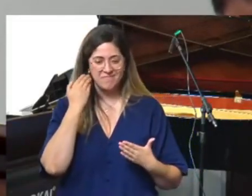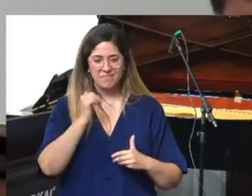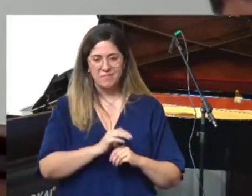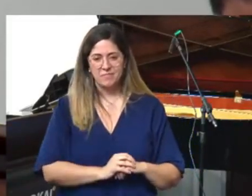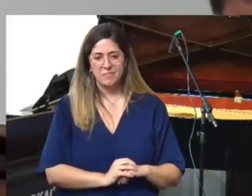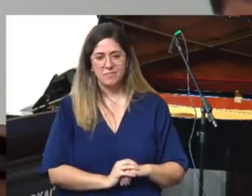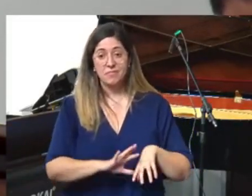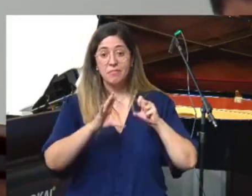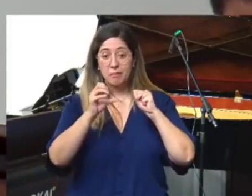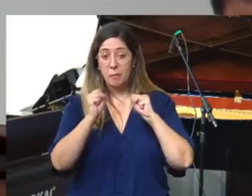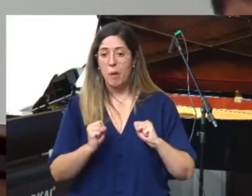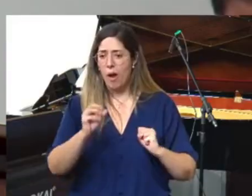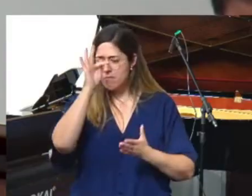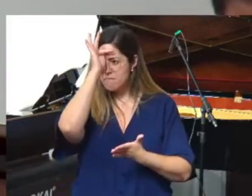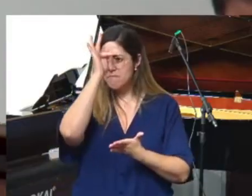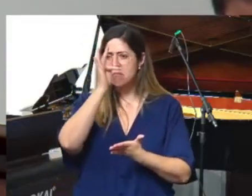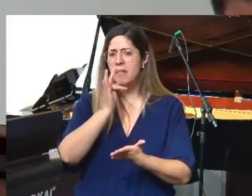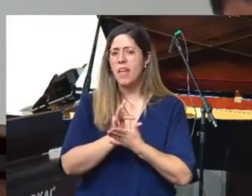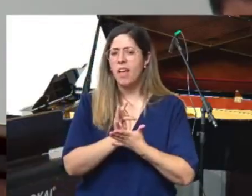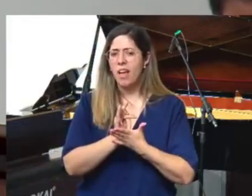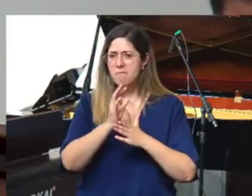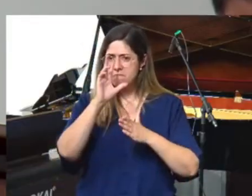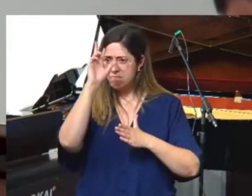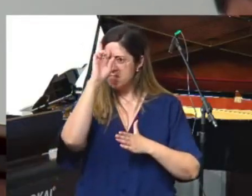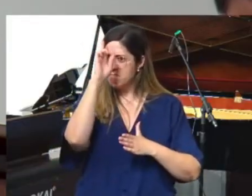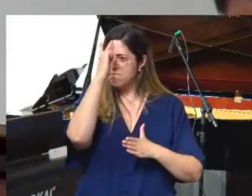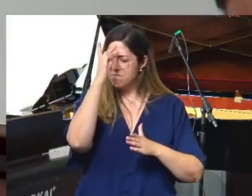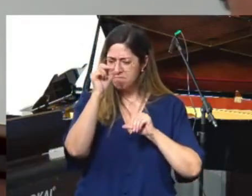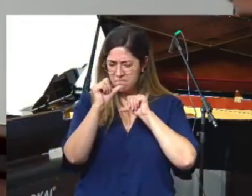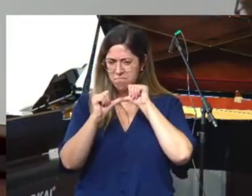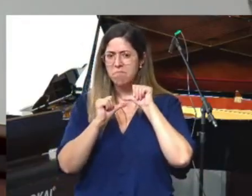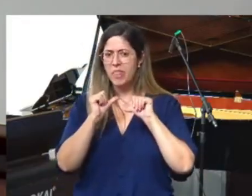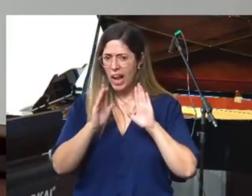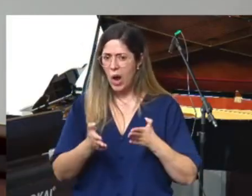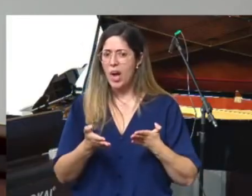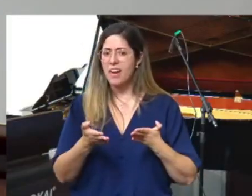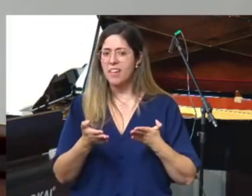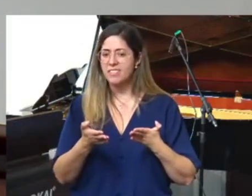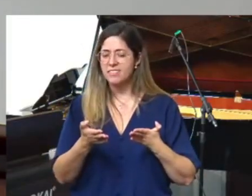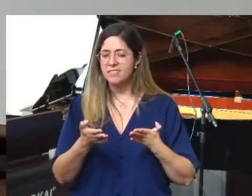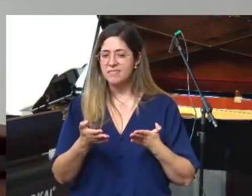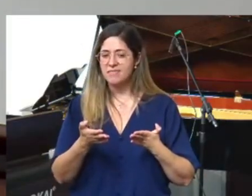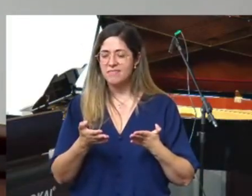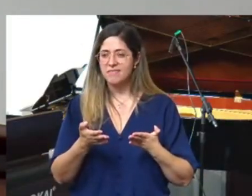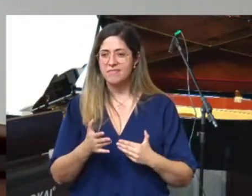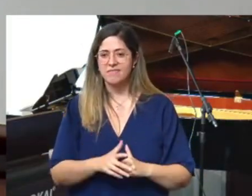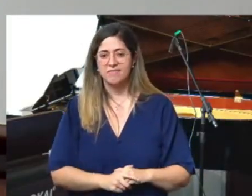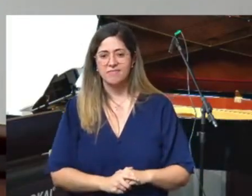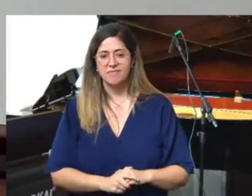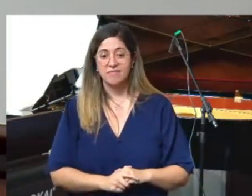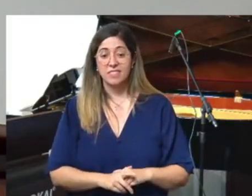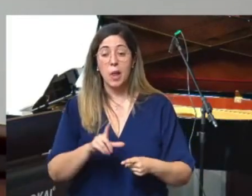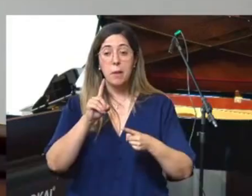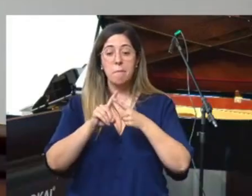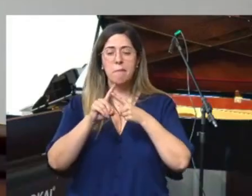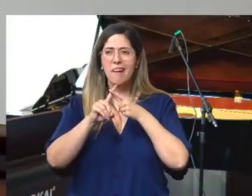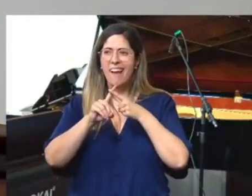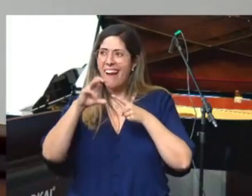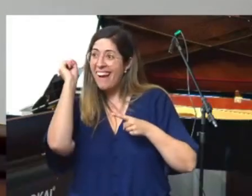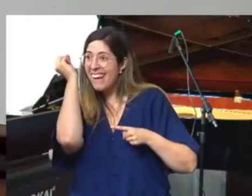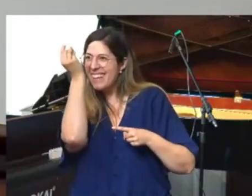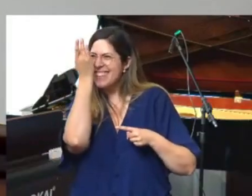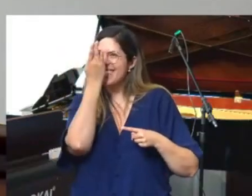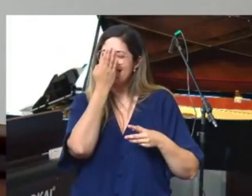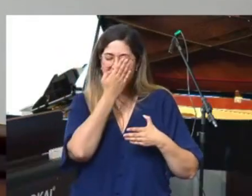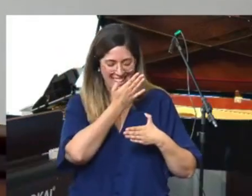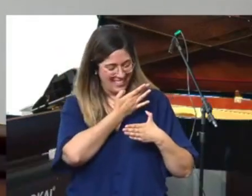Eles podem ter fé de que eles vão mudar. O verso 11 responde, porque a graça